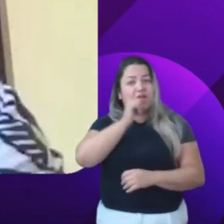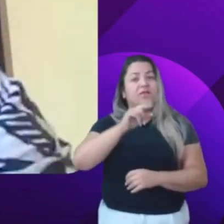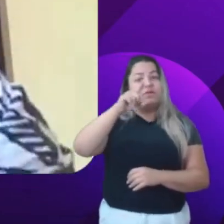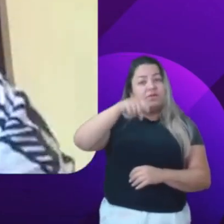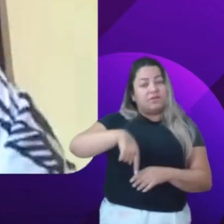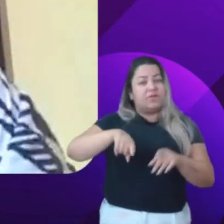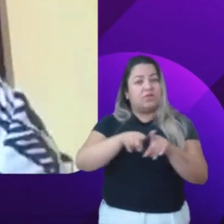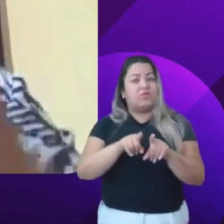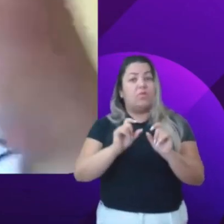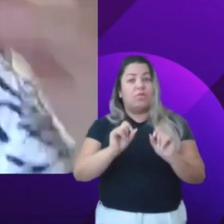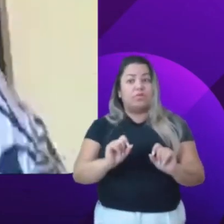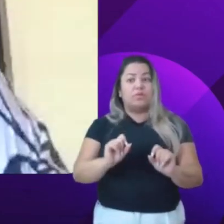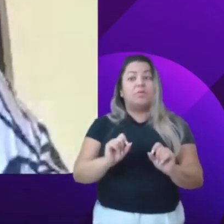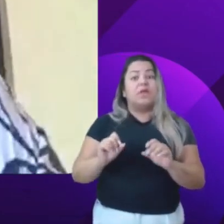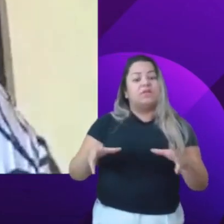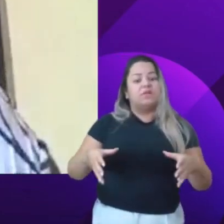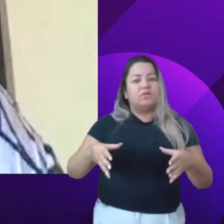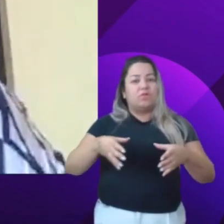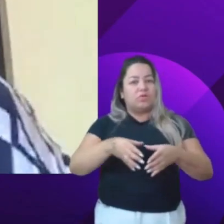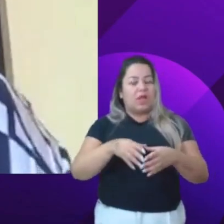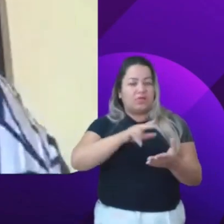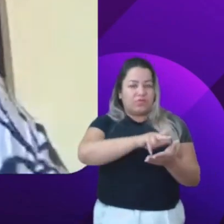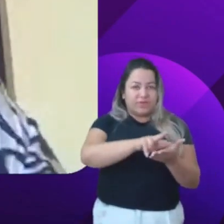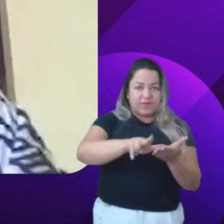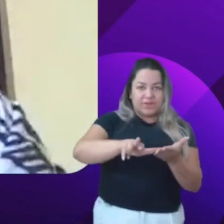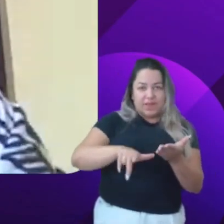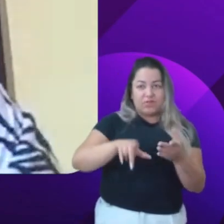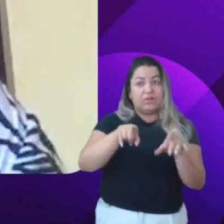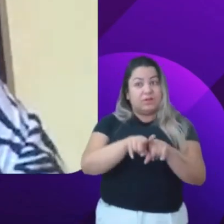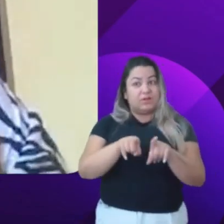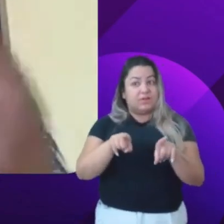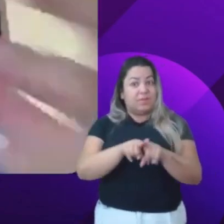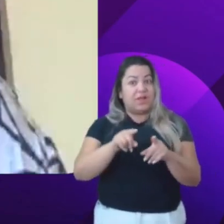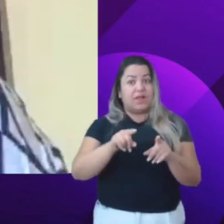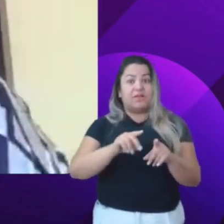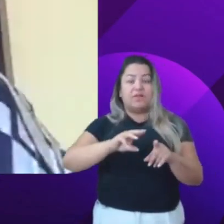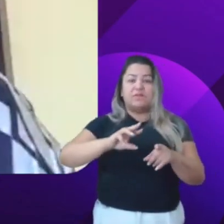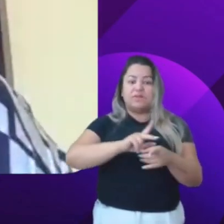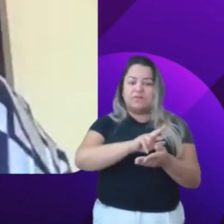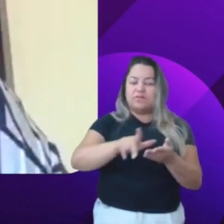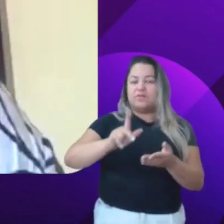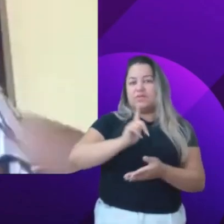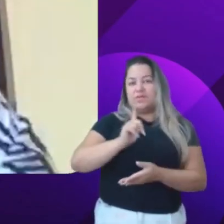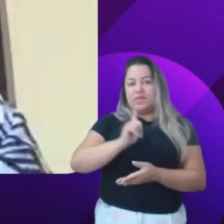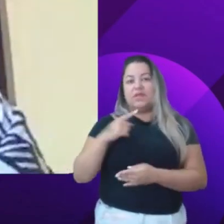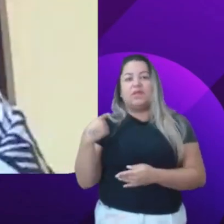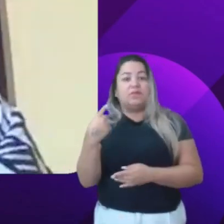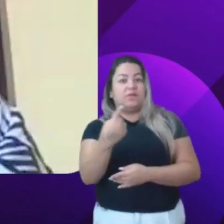sejam expressadas nesse conjunto da diversidade, né, dessa multiplicidade que existe entre